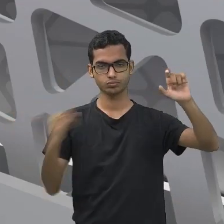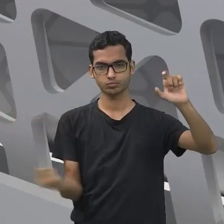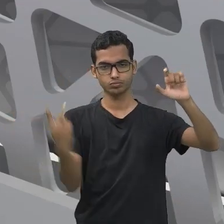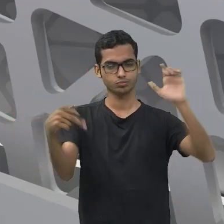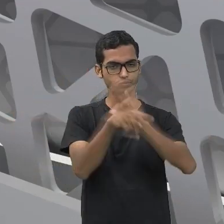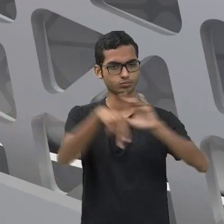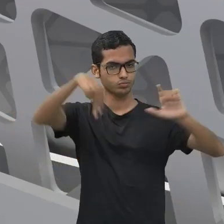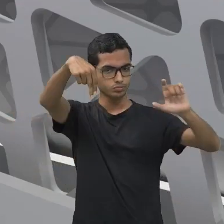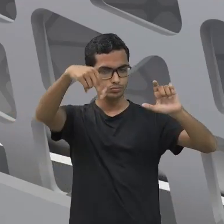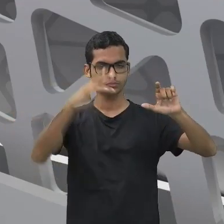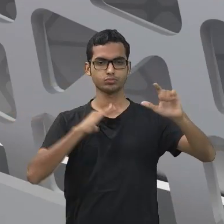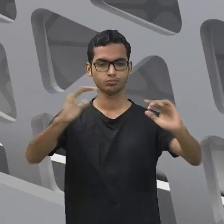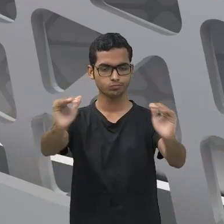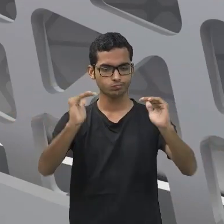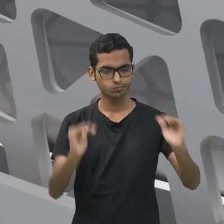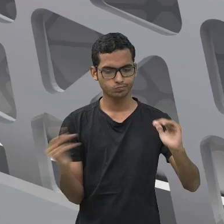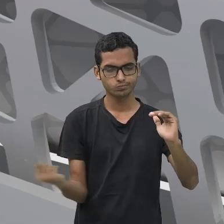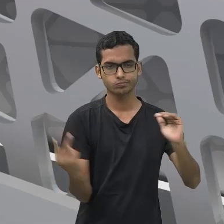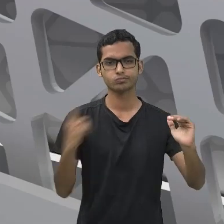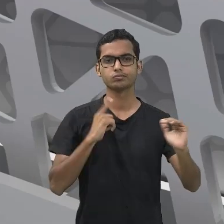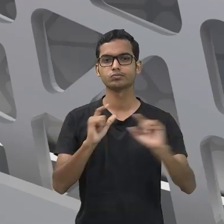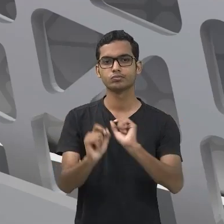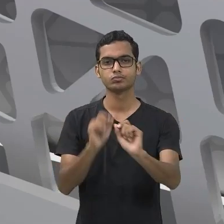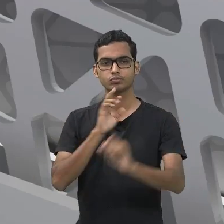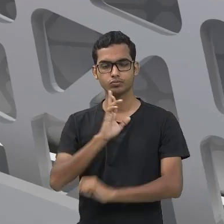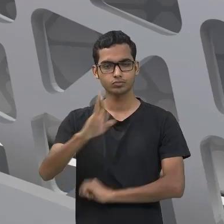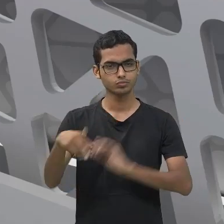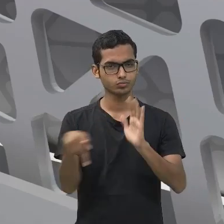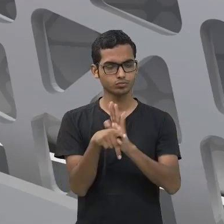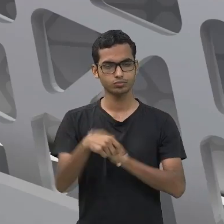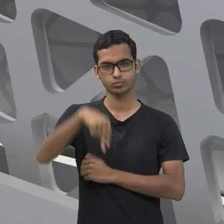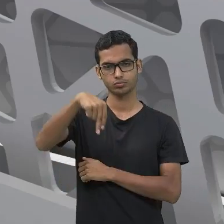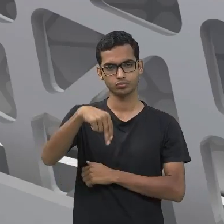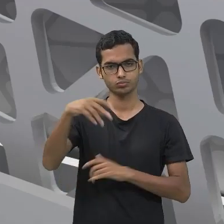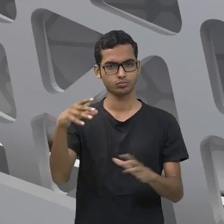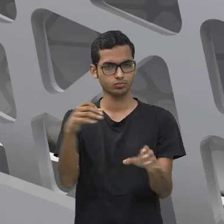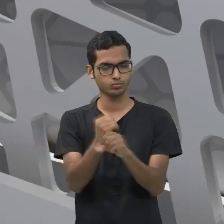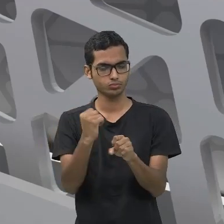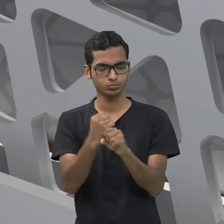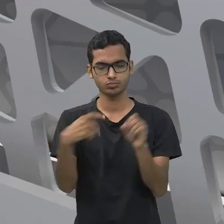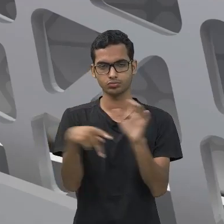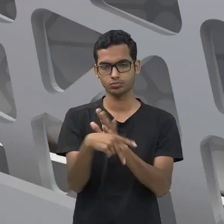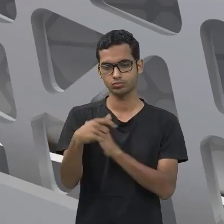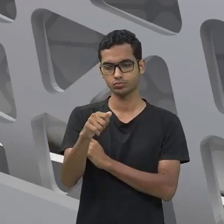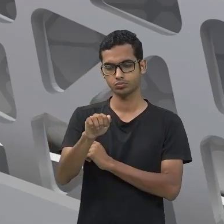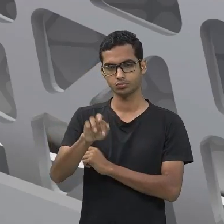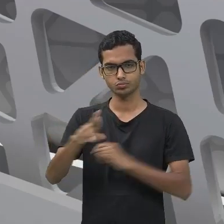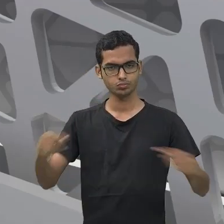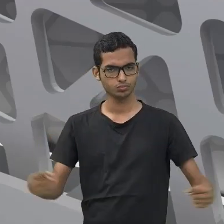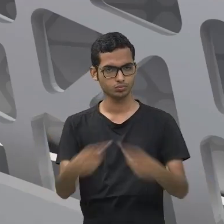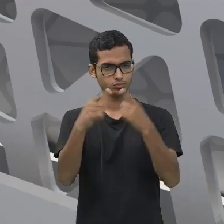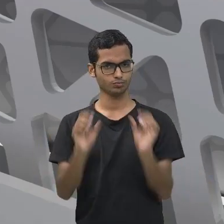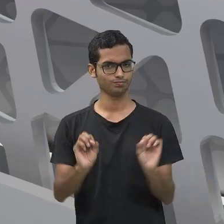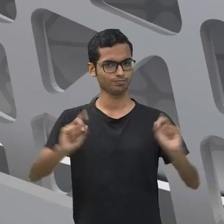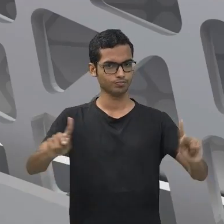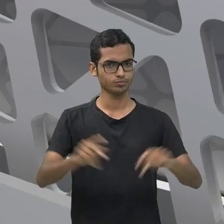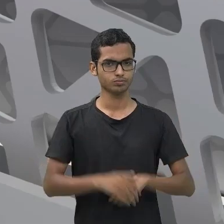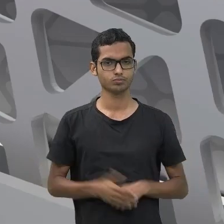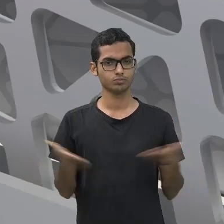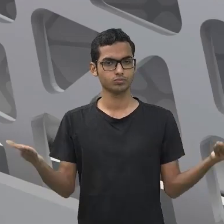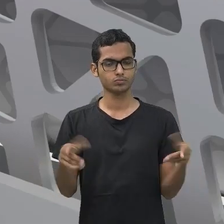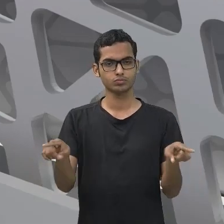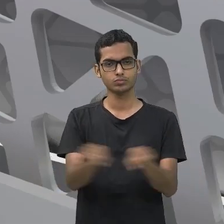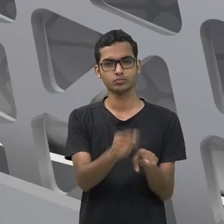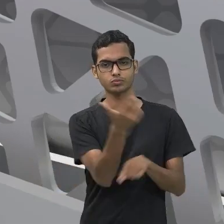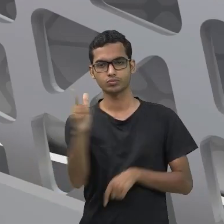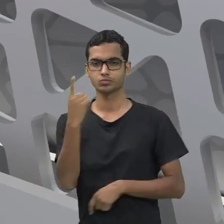n. E a minha tabela de baixo será quem? Será exatamente o meu número par correspondente. Ok? Vamos aí dar